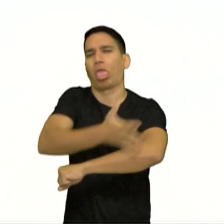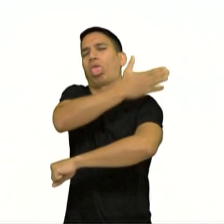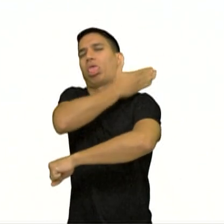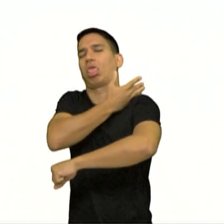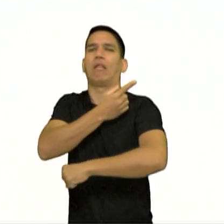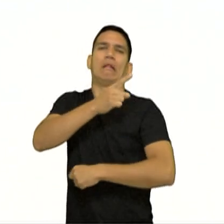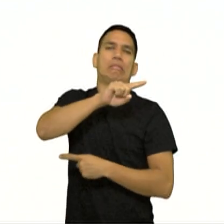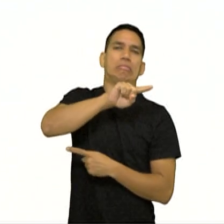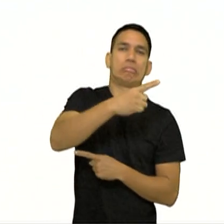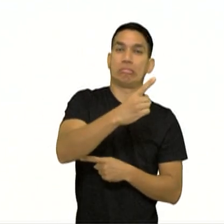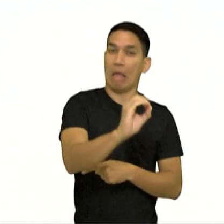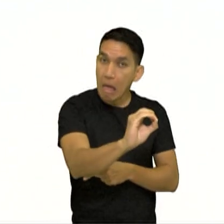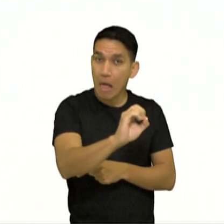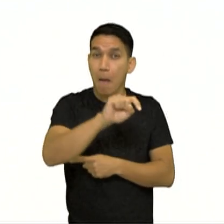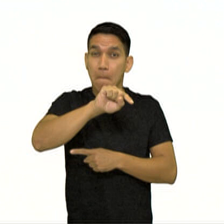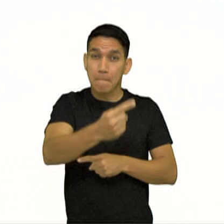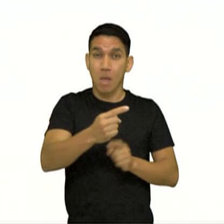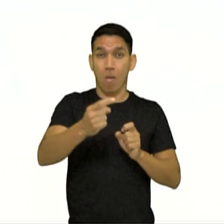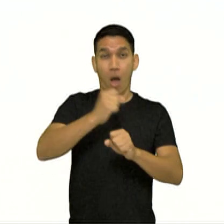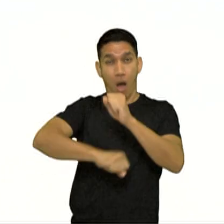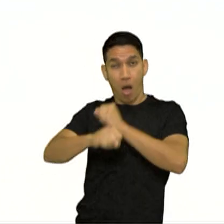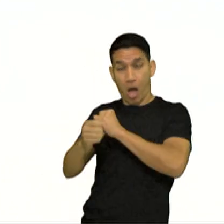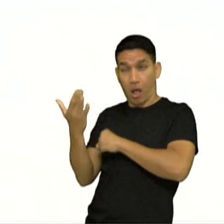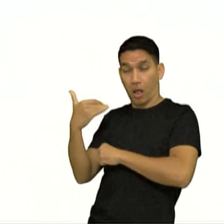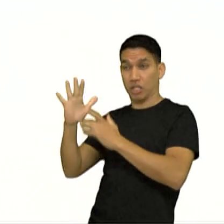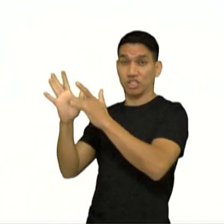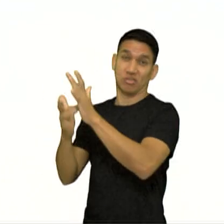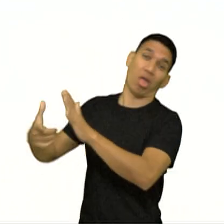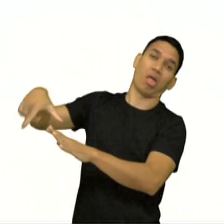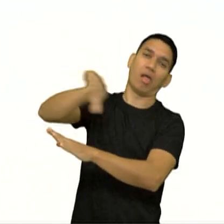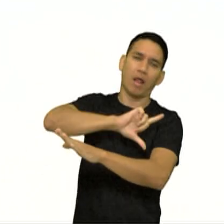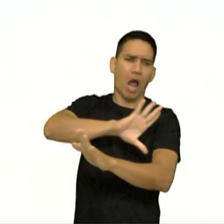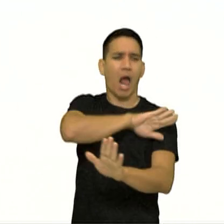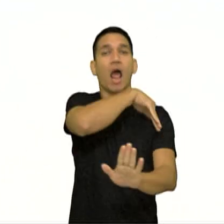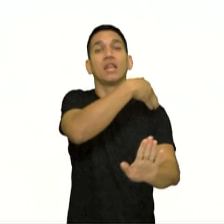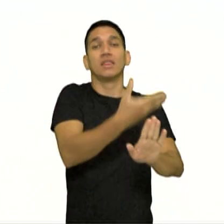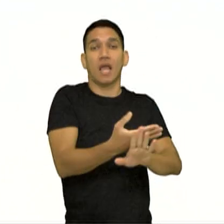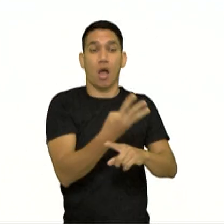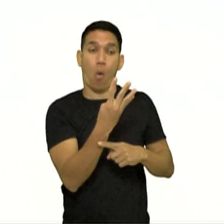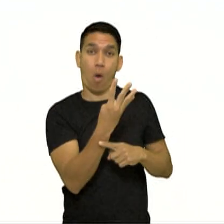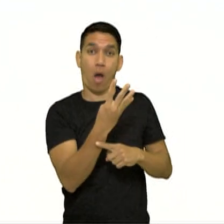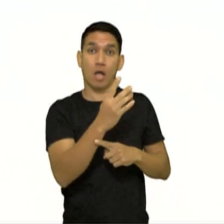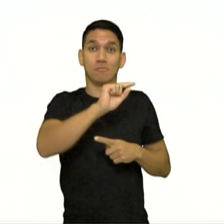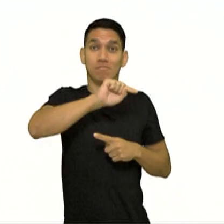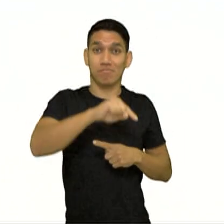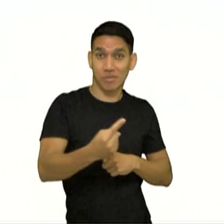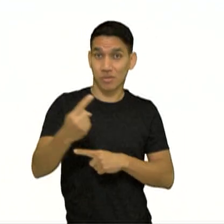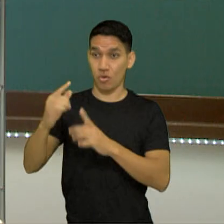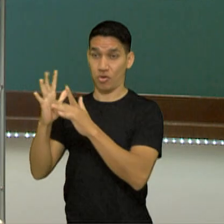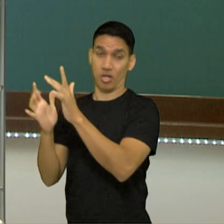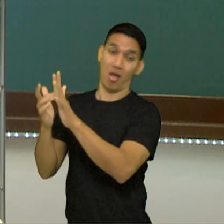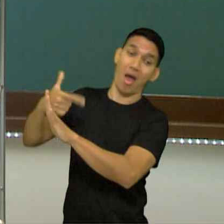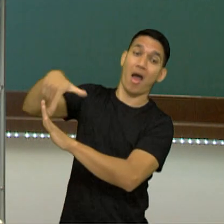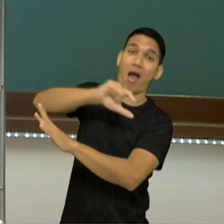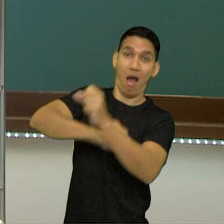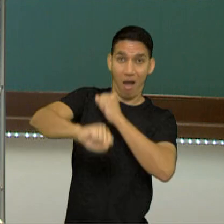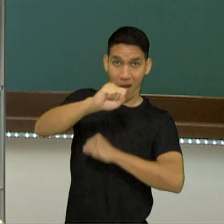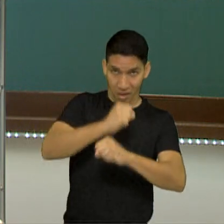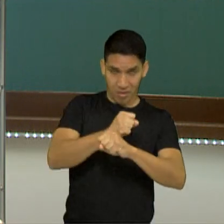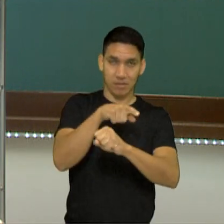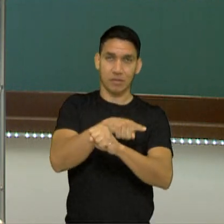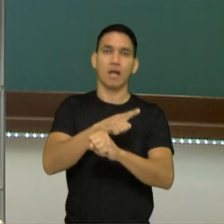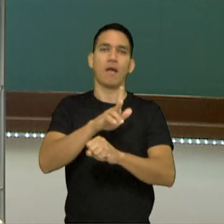10.000 anos, 12.000 anos antes de Cristo, até 4.000 anos antes de Cristo, a gente vai ter a pré-história. Por